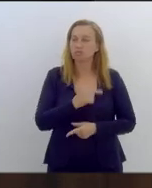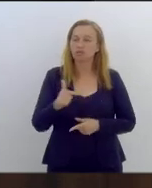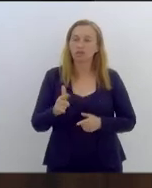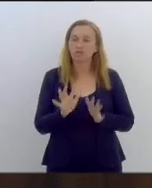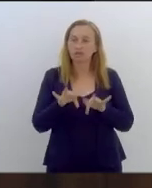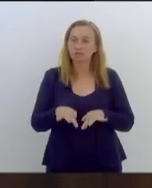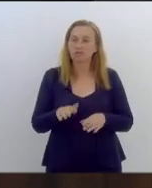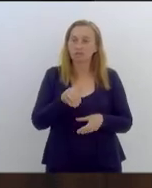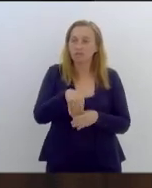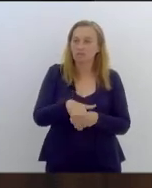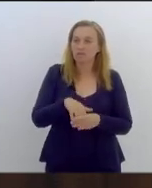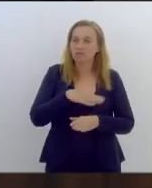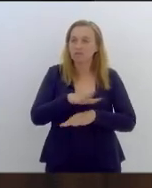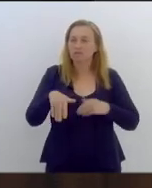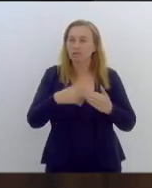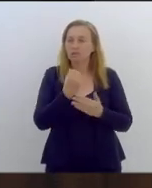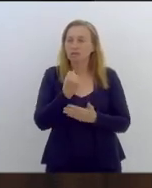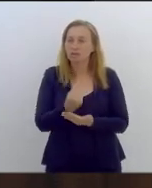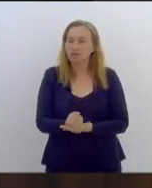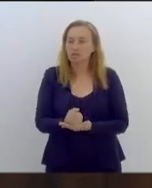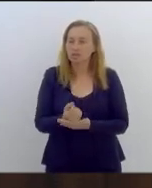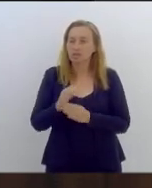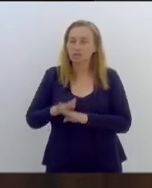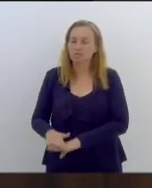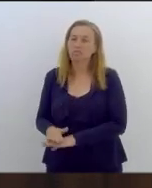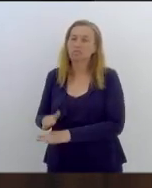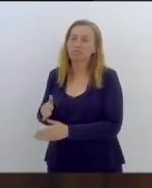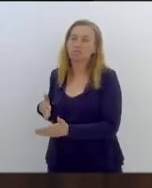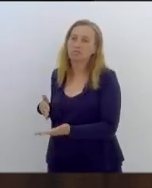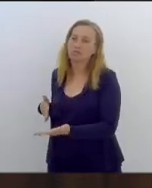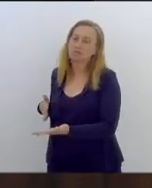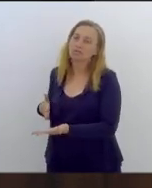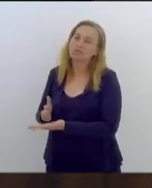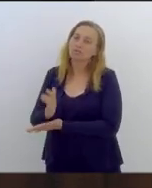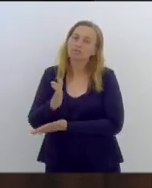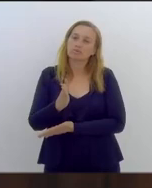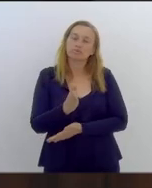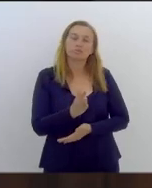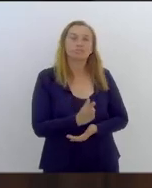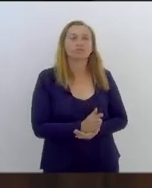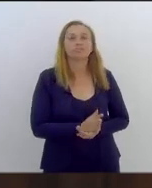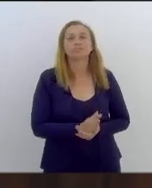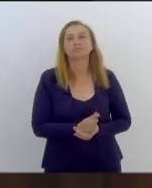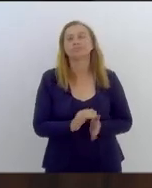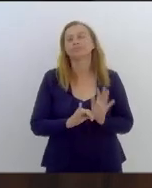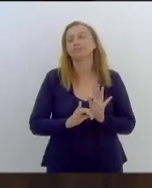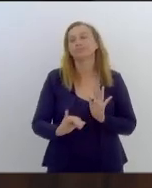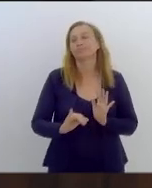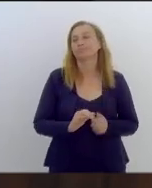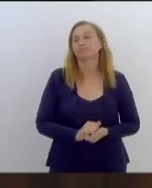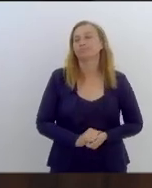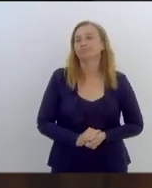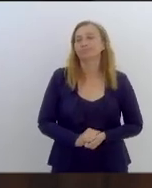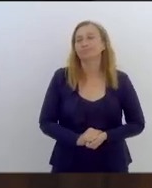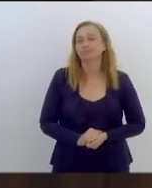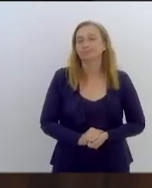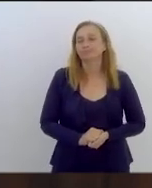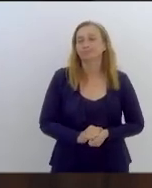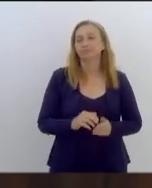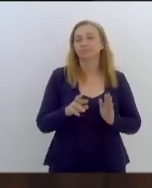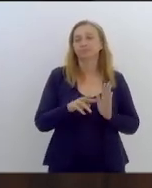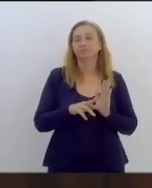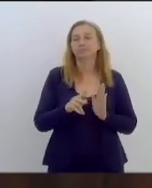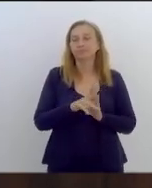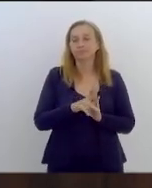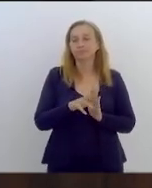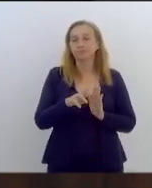queira discutir, encerrada a discussão, em votação, os senhores que aprovam, permaneçam como estão, aprovado, vai à promulgação. Projeto de